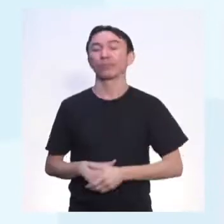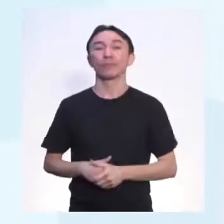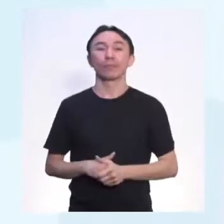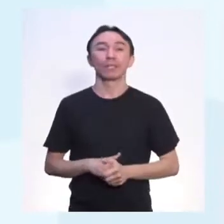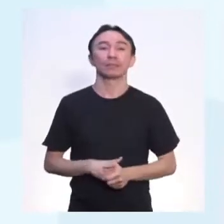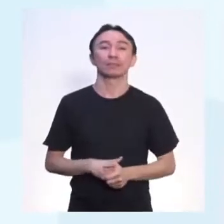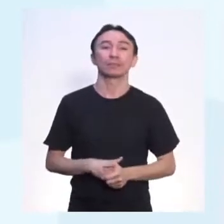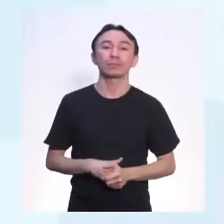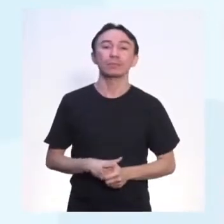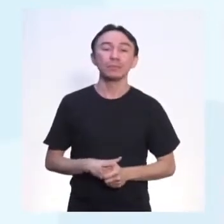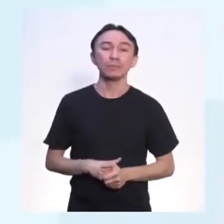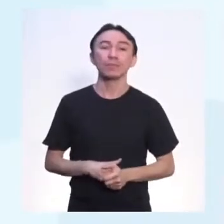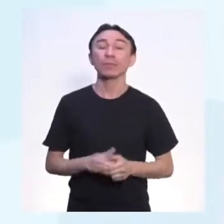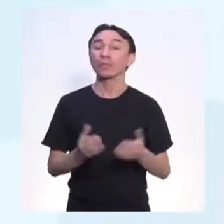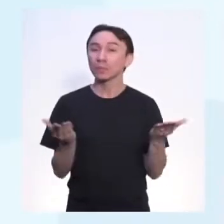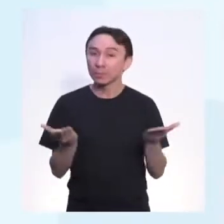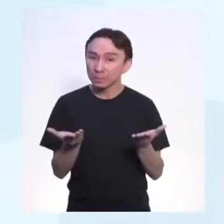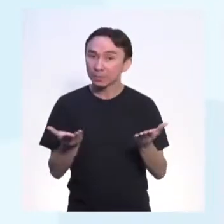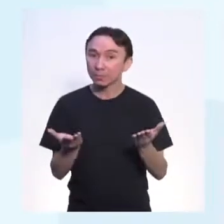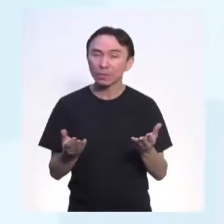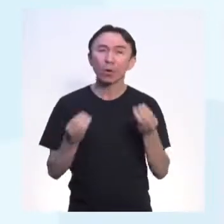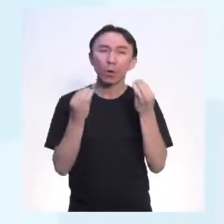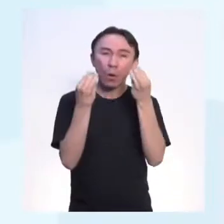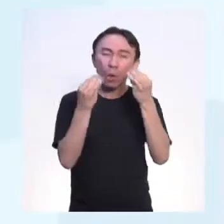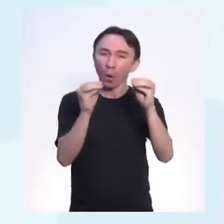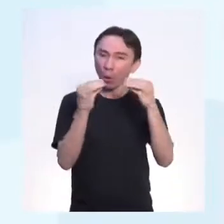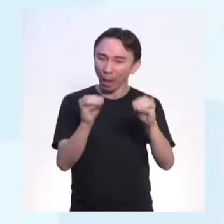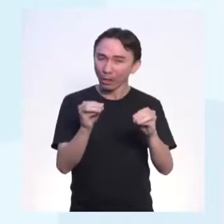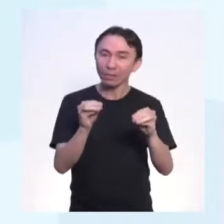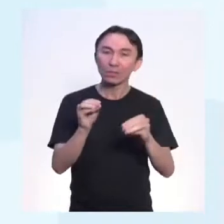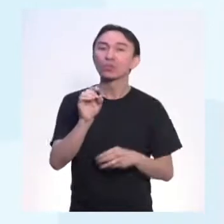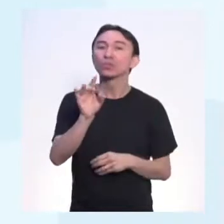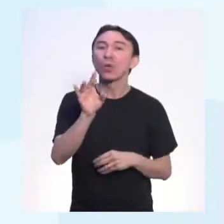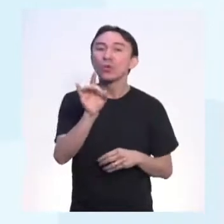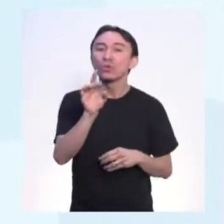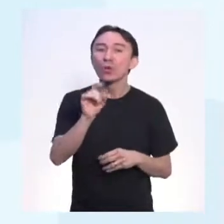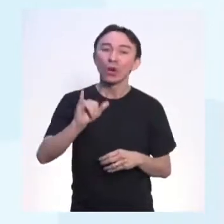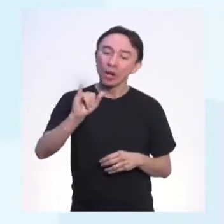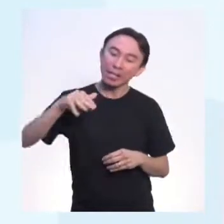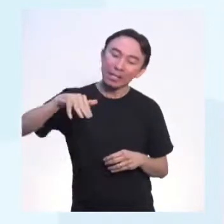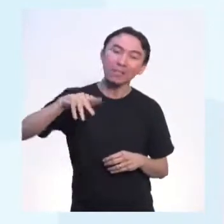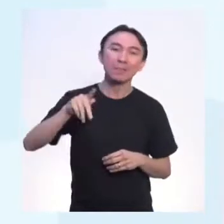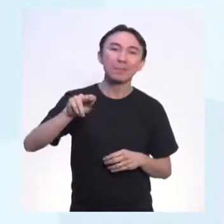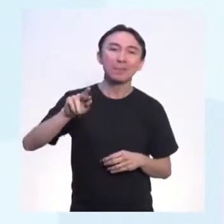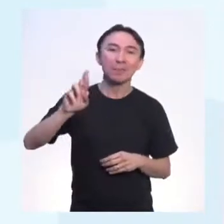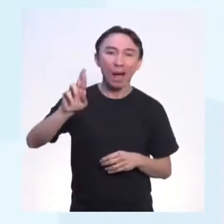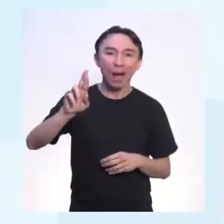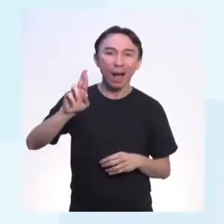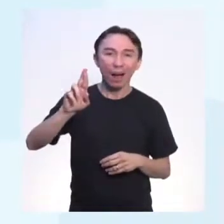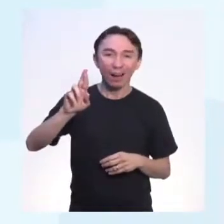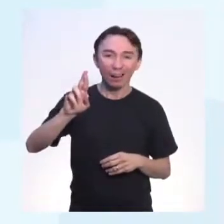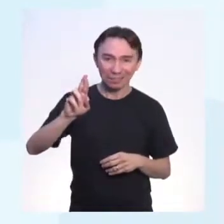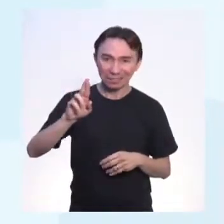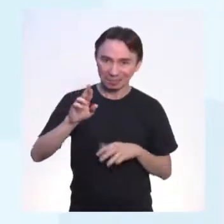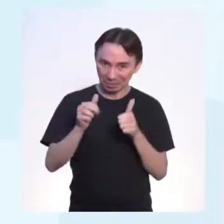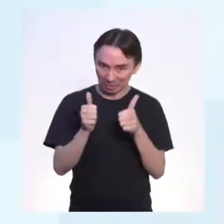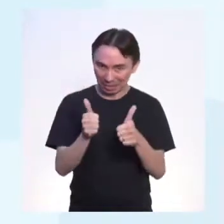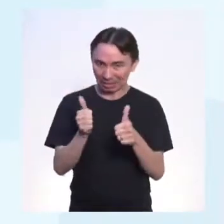Vou colocar aqui também os números ímpares, que eu contei para vocês antes do